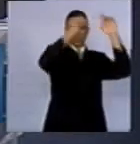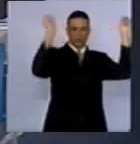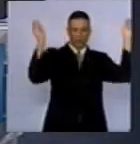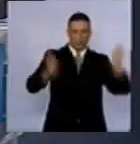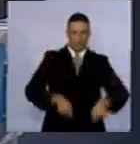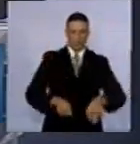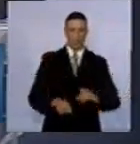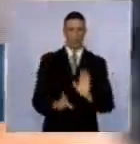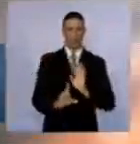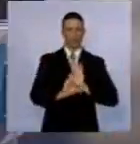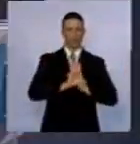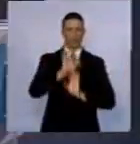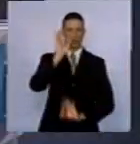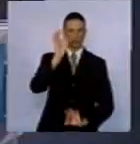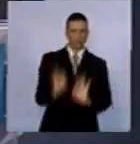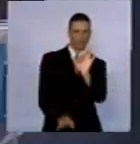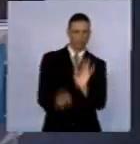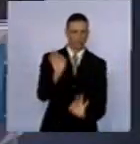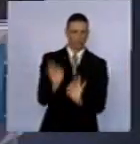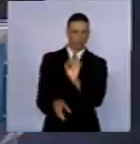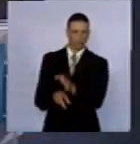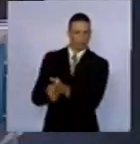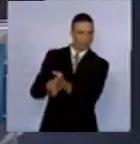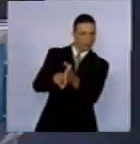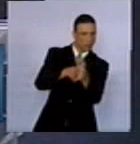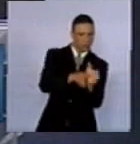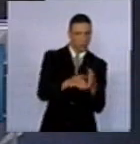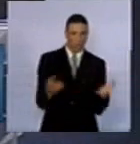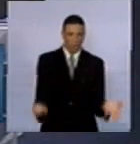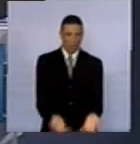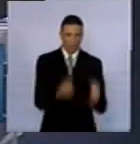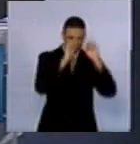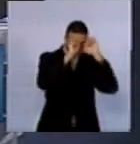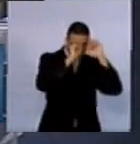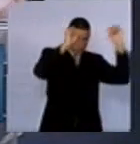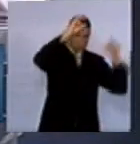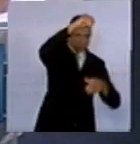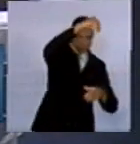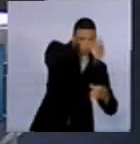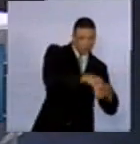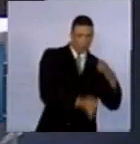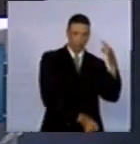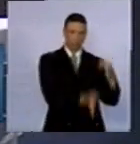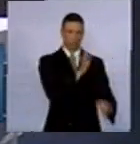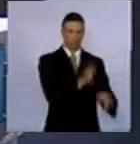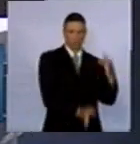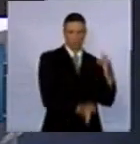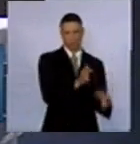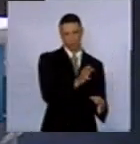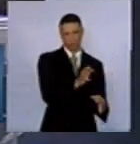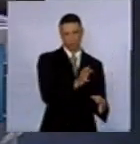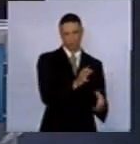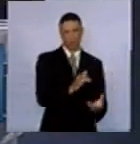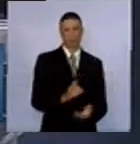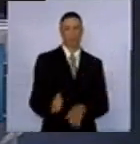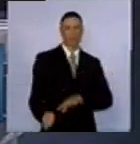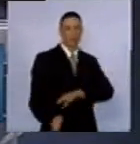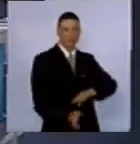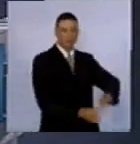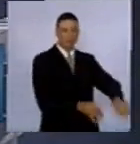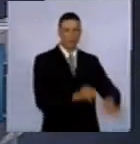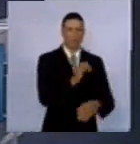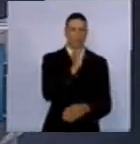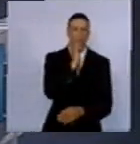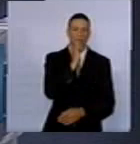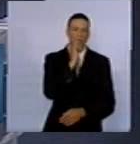legislativo vem enfrentando e consequentemente agora o poder judiciário se nós observarmos apenas a título de curiosidade